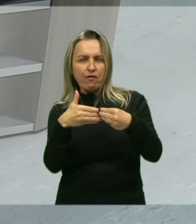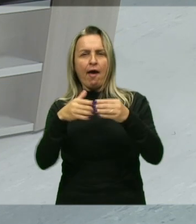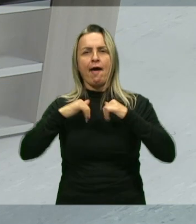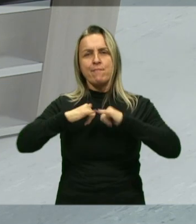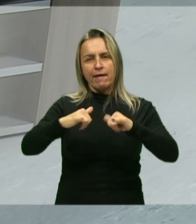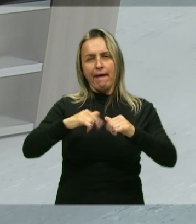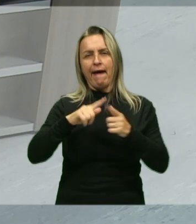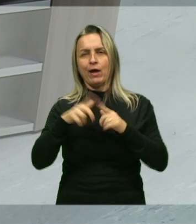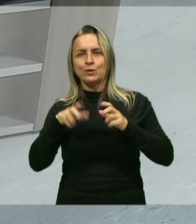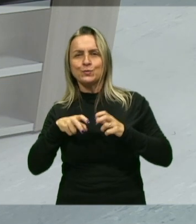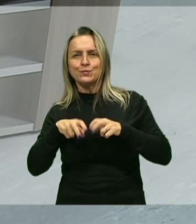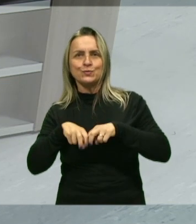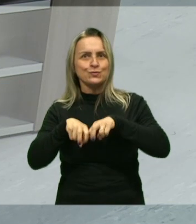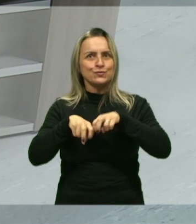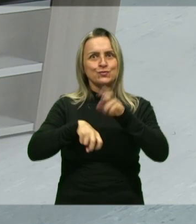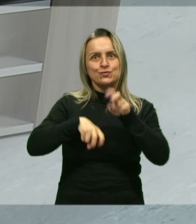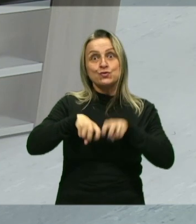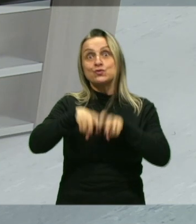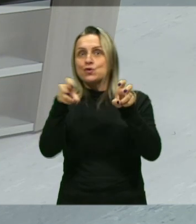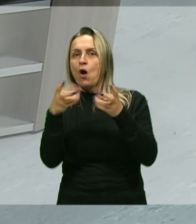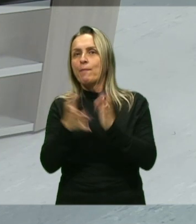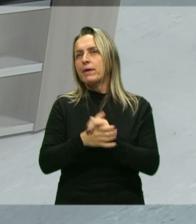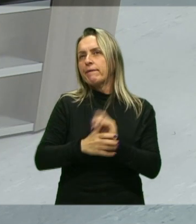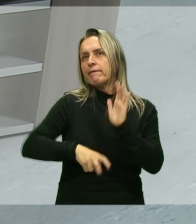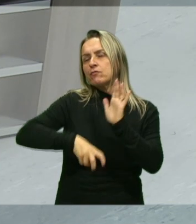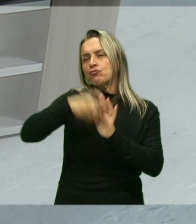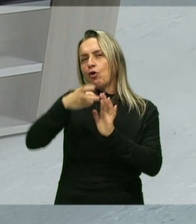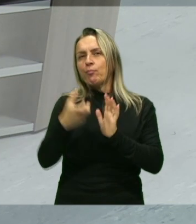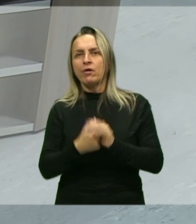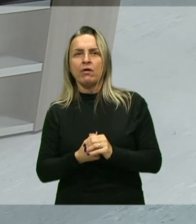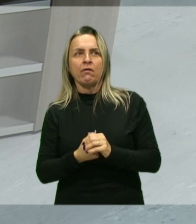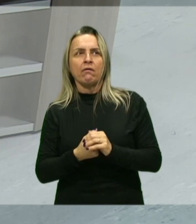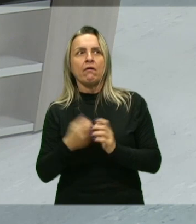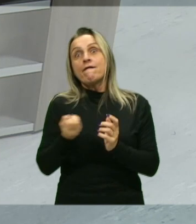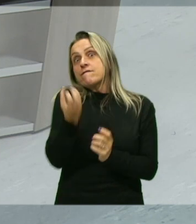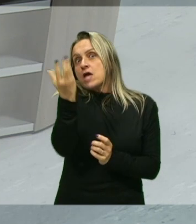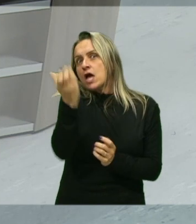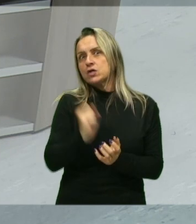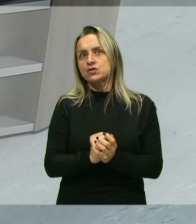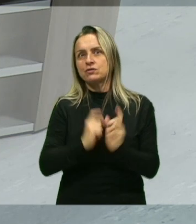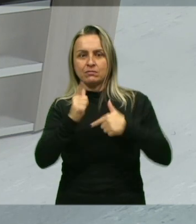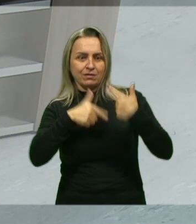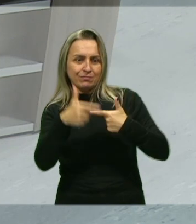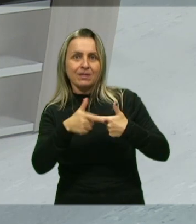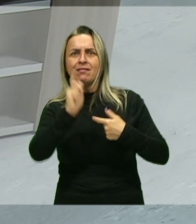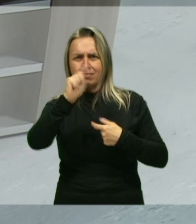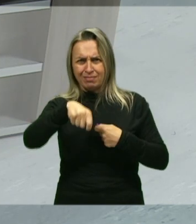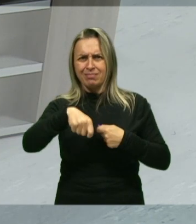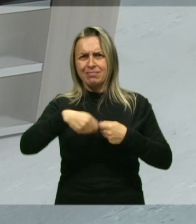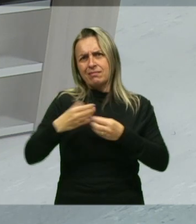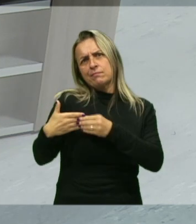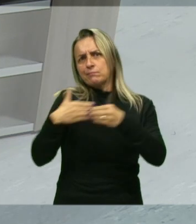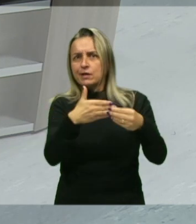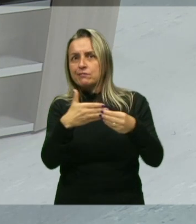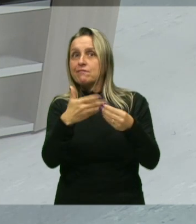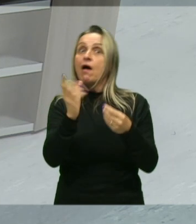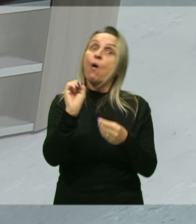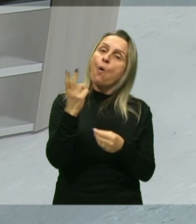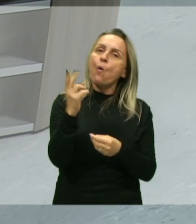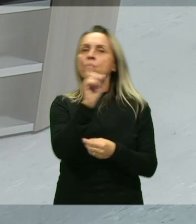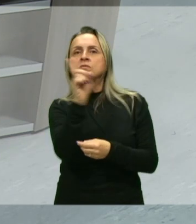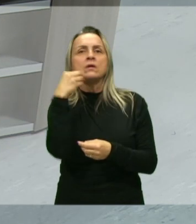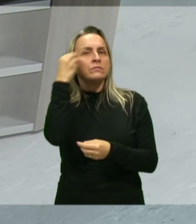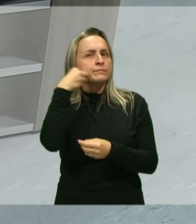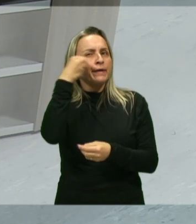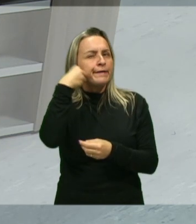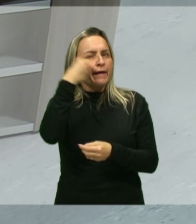viagem, para o trabalho, né? Ele vai literalmente fazer o que o cego vai fazer depois com esse cão, que vai levar para o convívio da vida dele, né? Então, ele